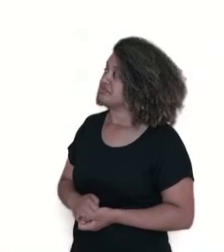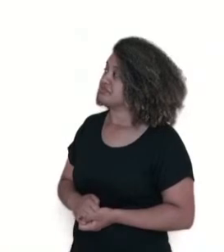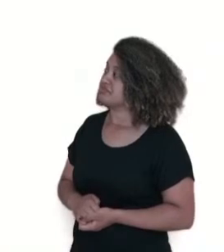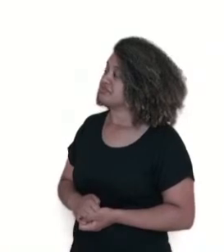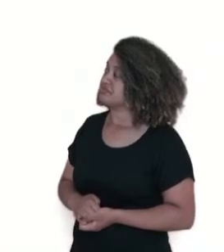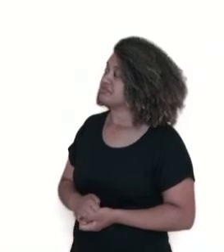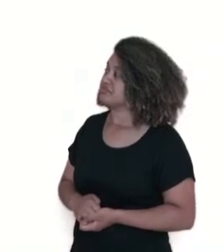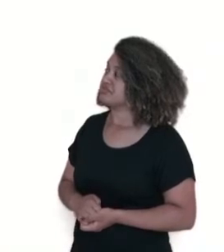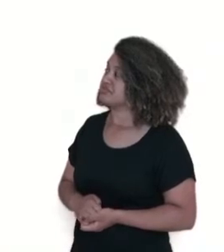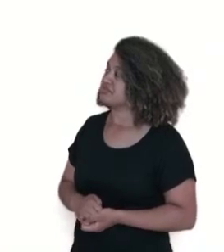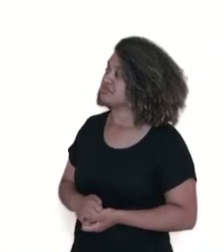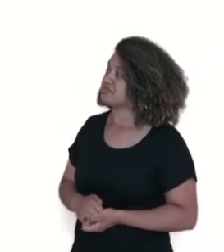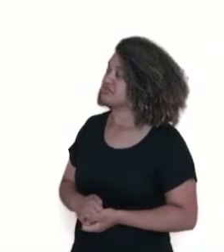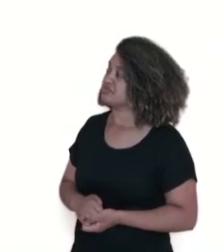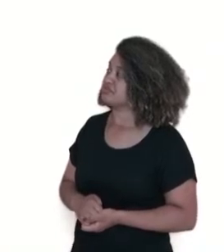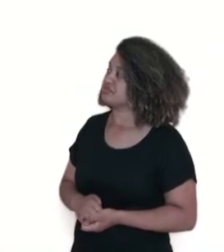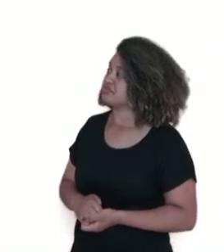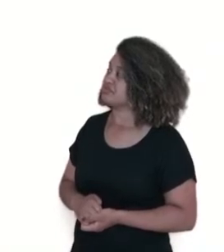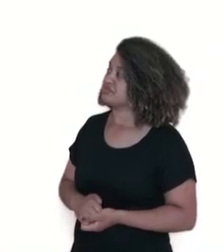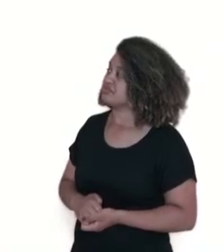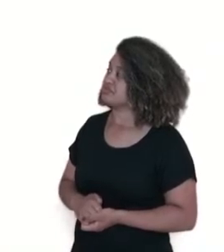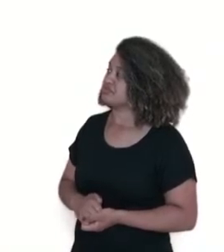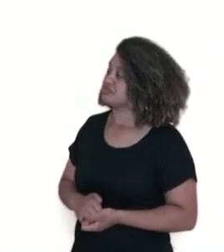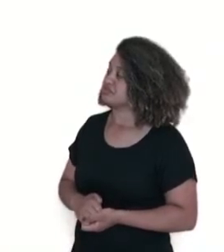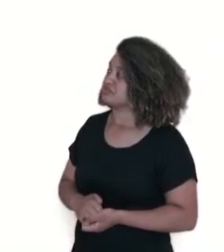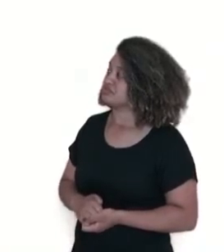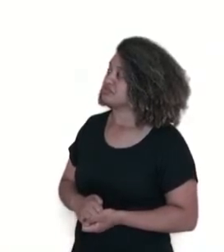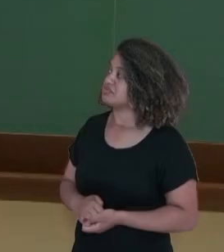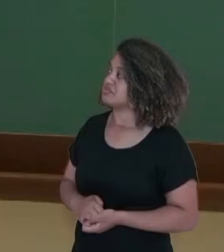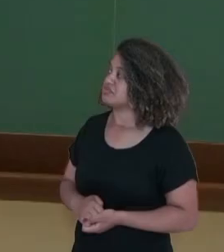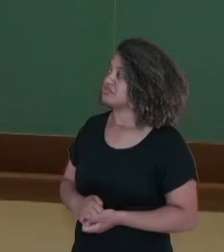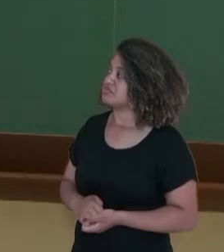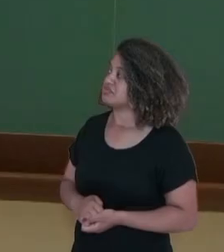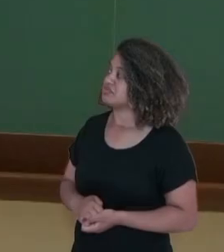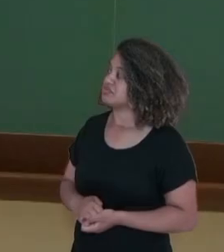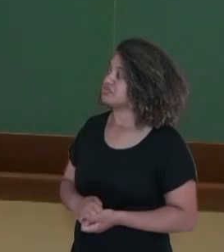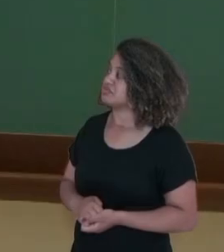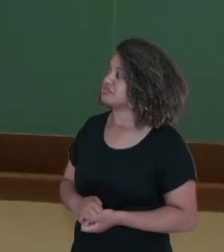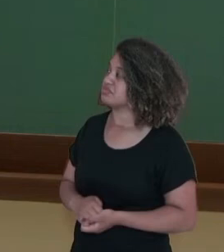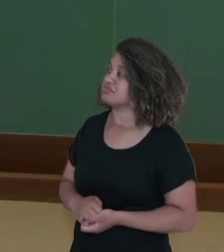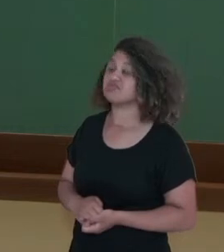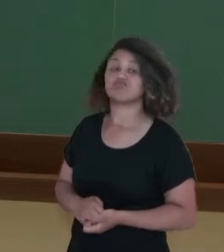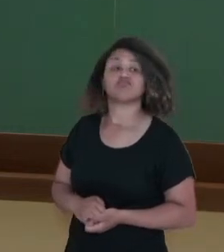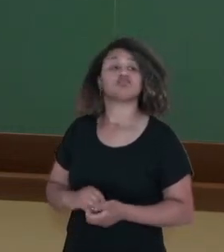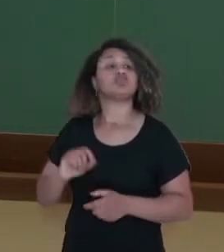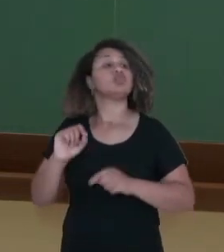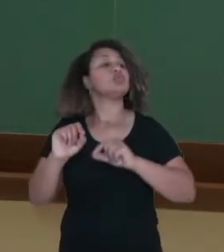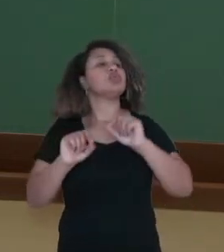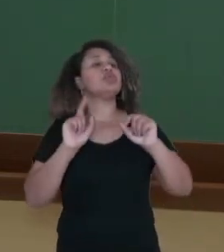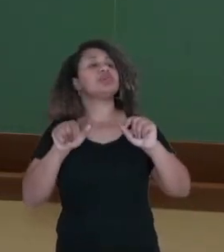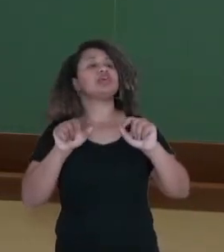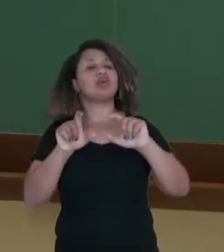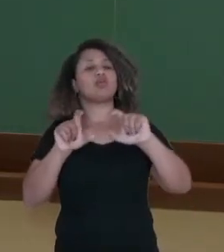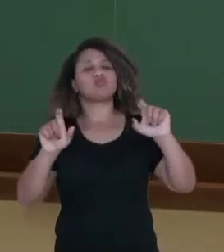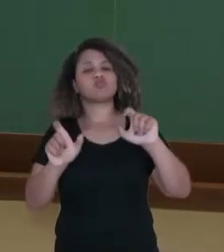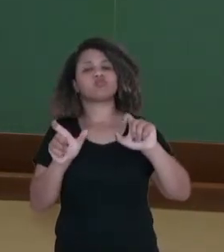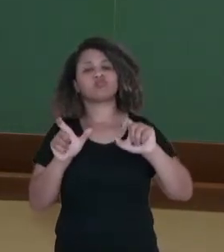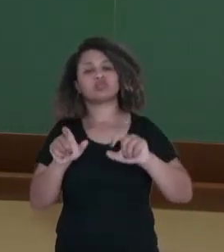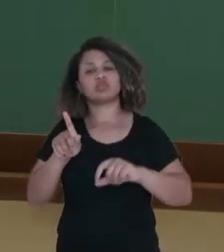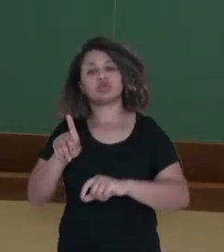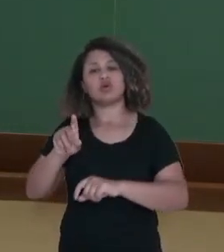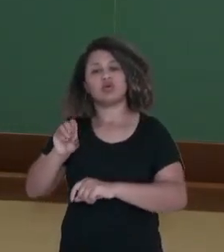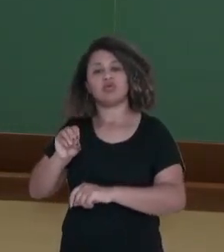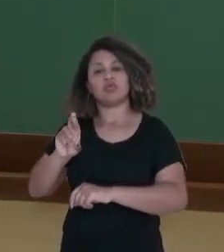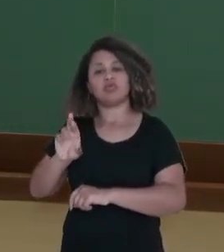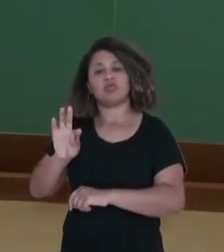pesquisadora. É assim que o conhecimento se fixa. Que ideia a expressão em destaque provoca no trecho? O que está em destaque? É